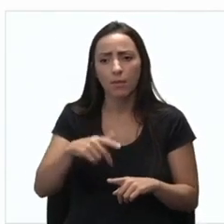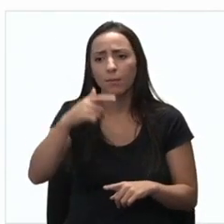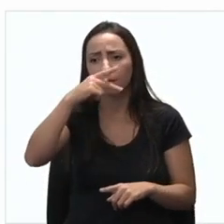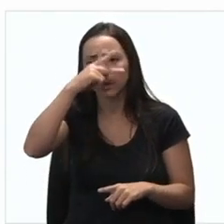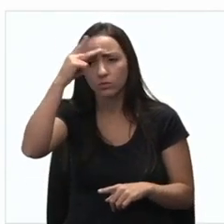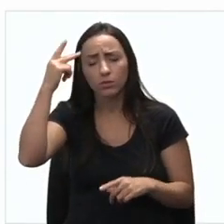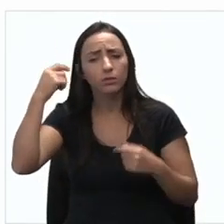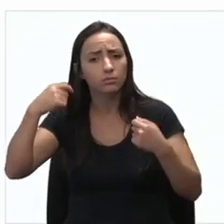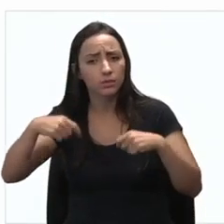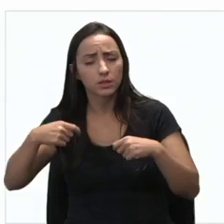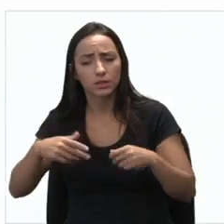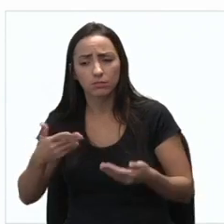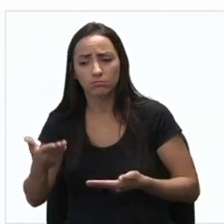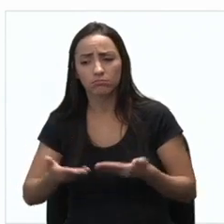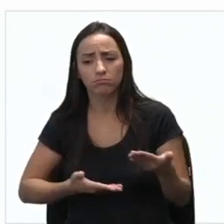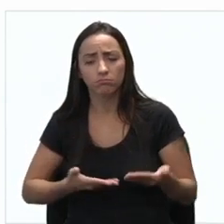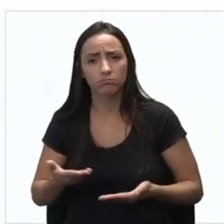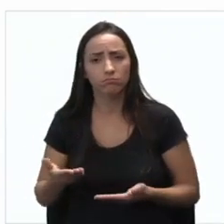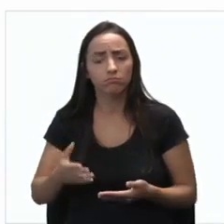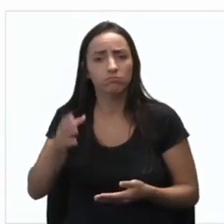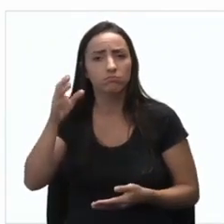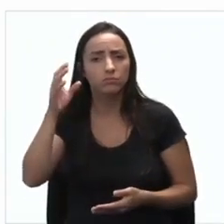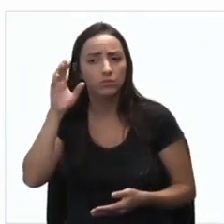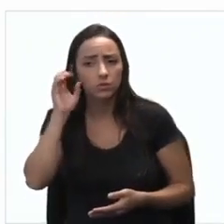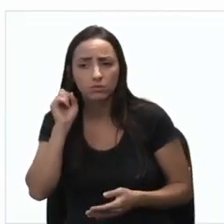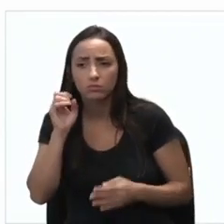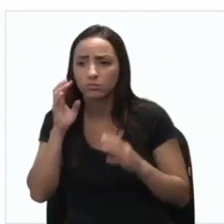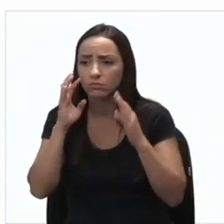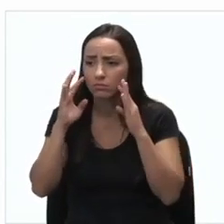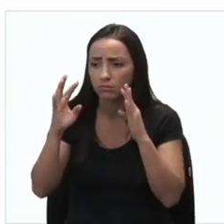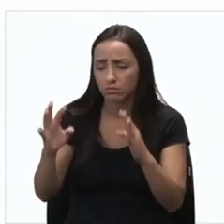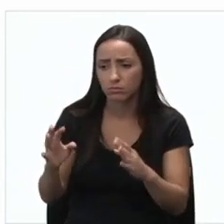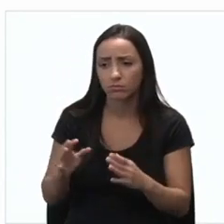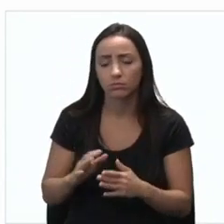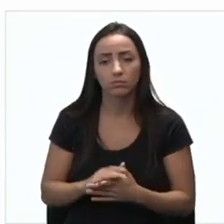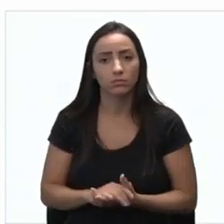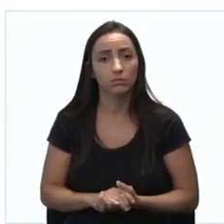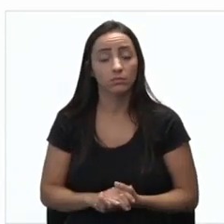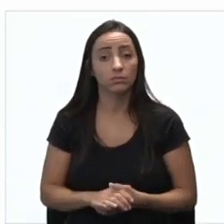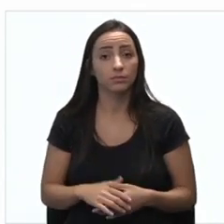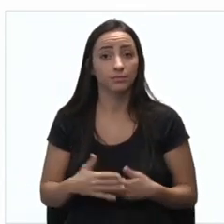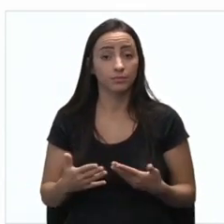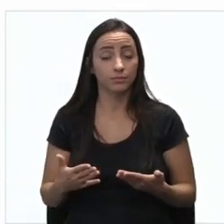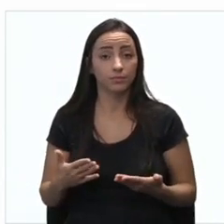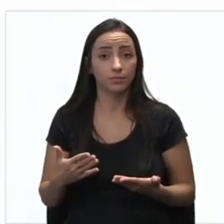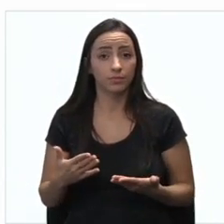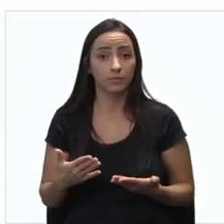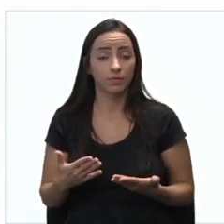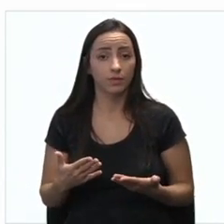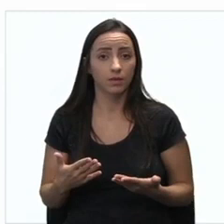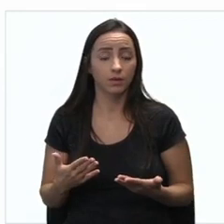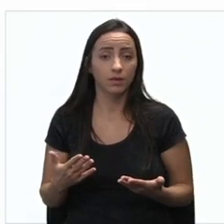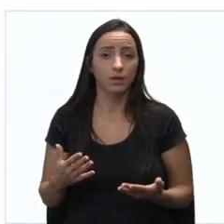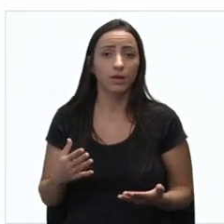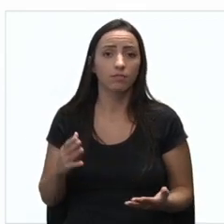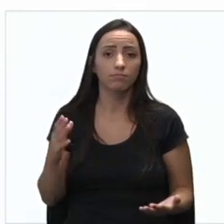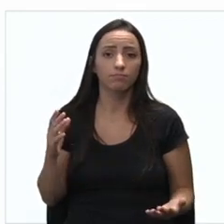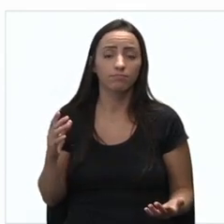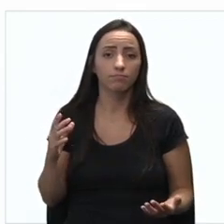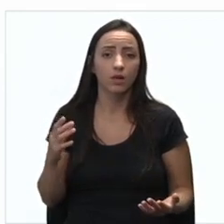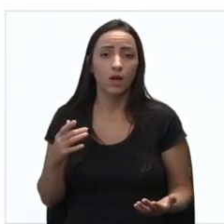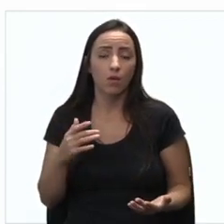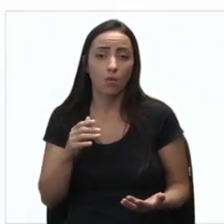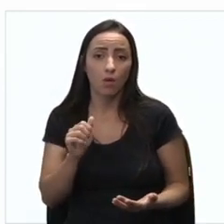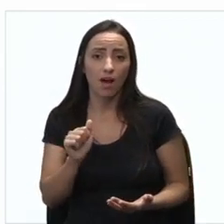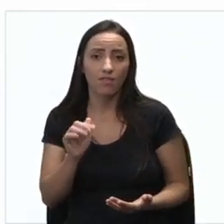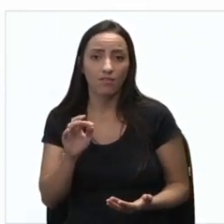que necessita ser escutado, olhado. Logo, o meu afeto, ele te